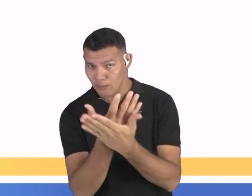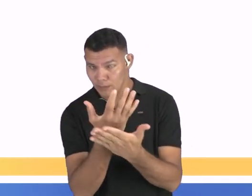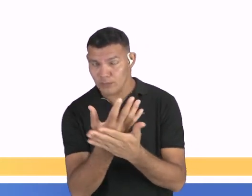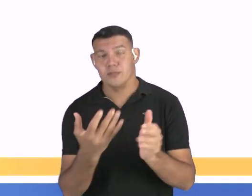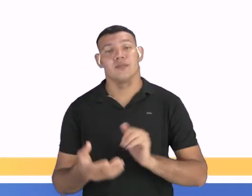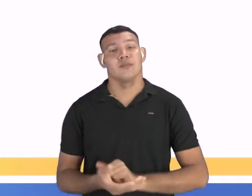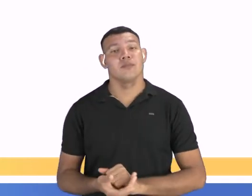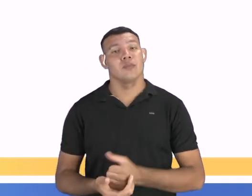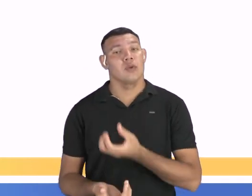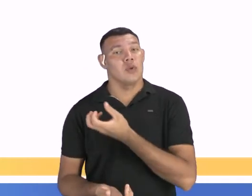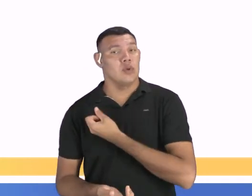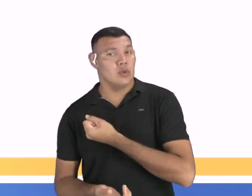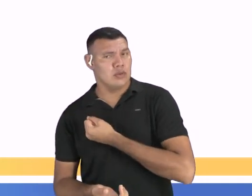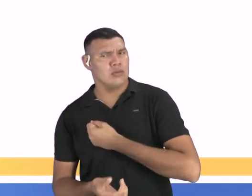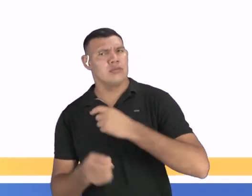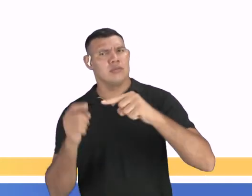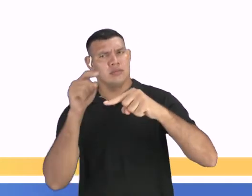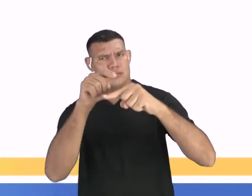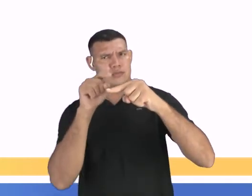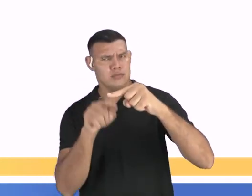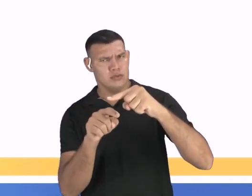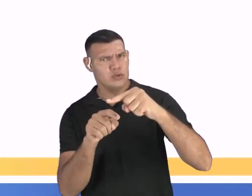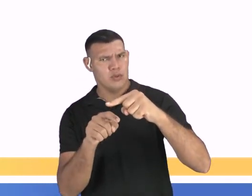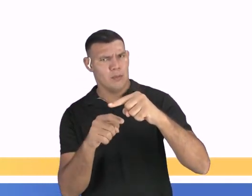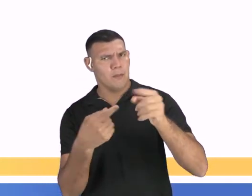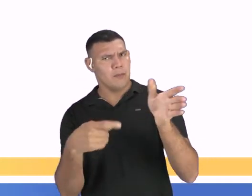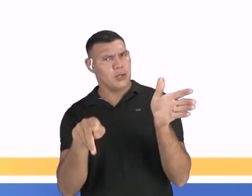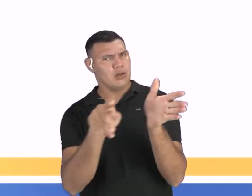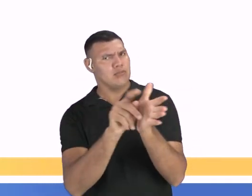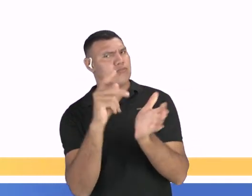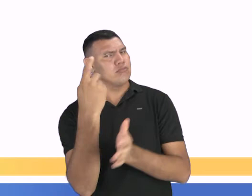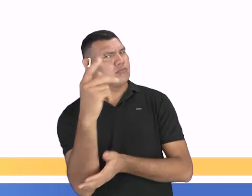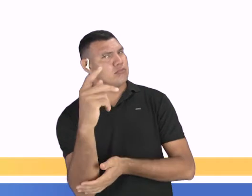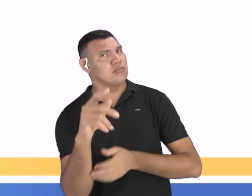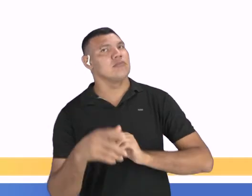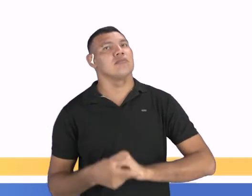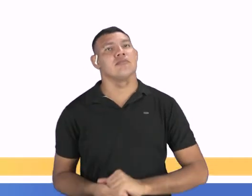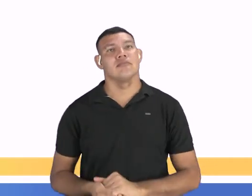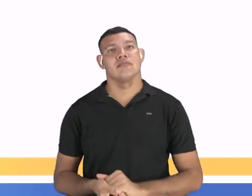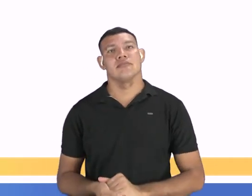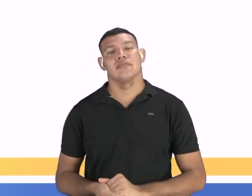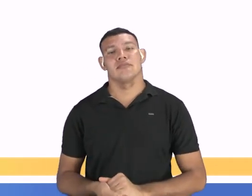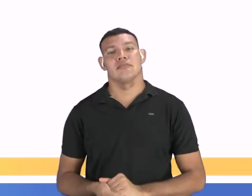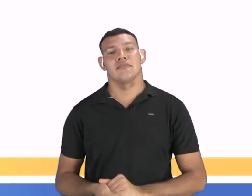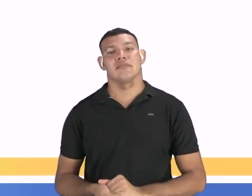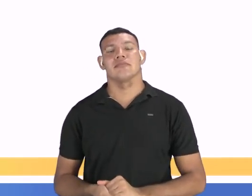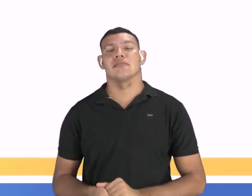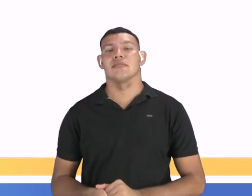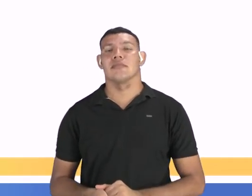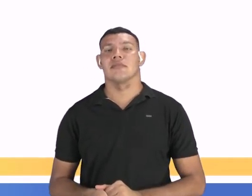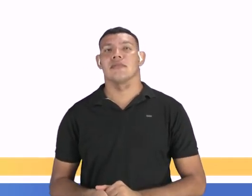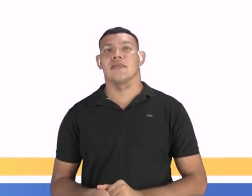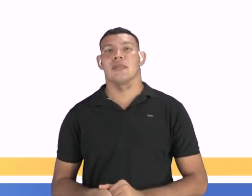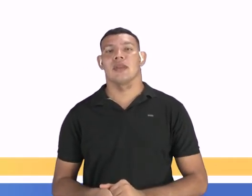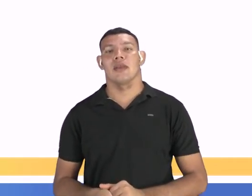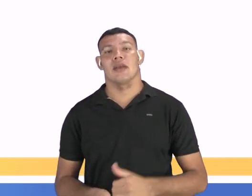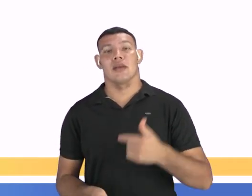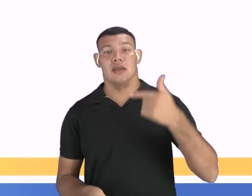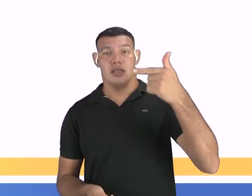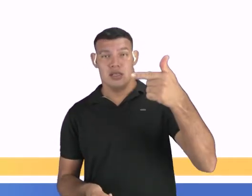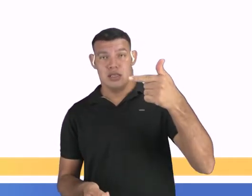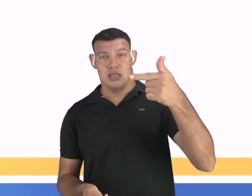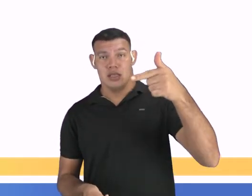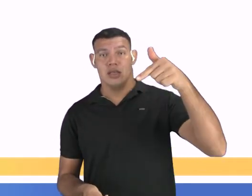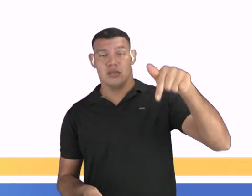que um número é sempre divisor dele mesmo. Então, quer dizer que o 72 também é divisor